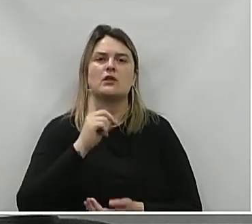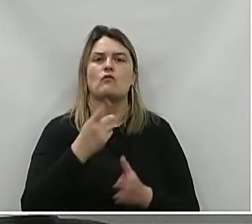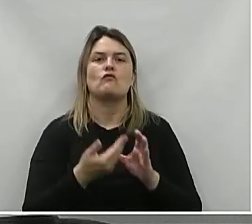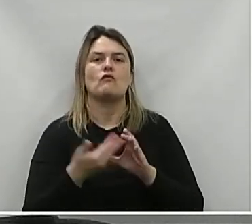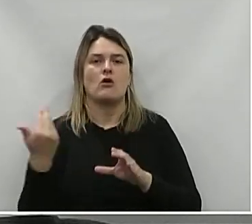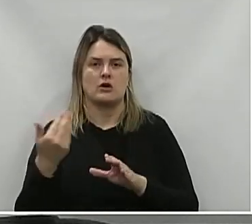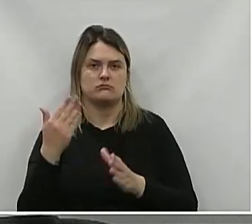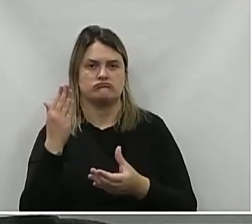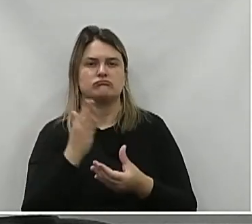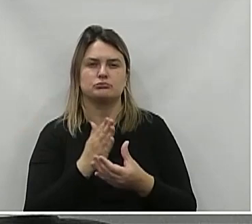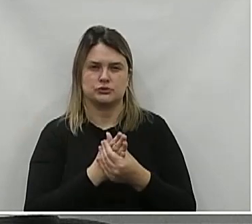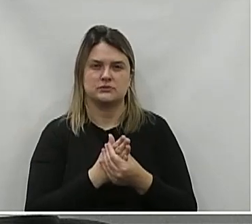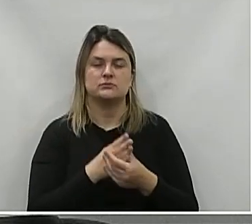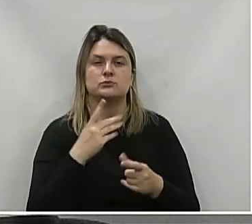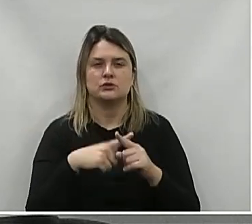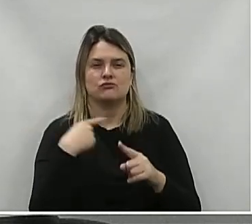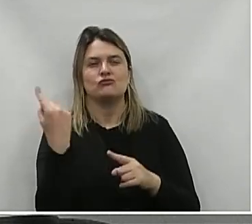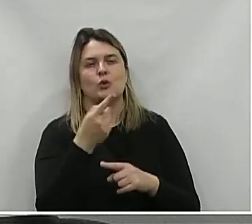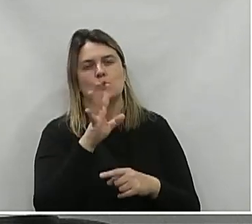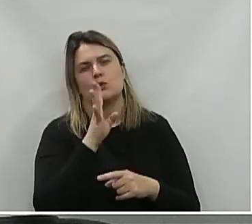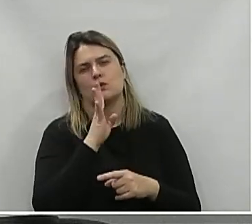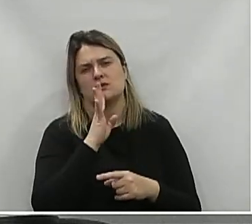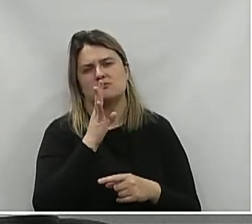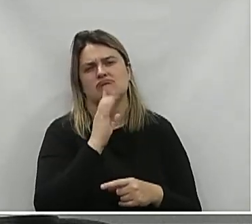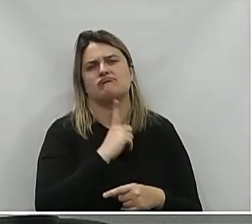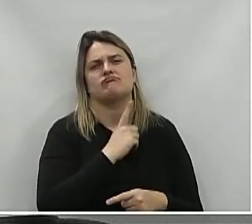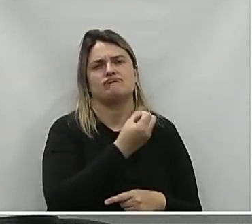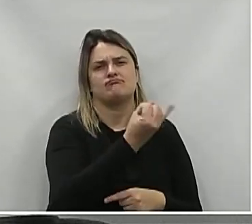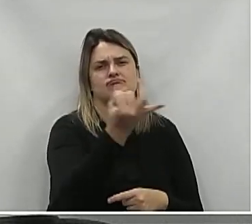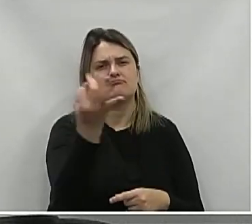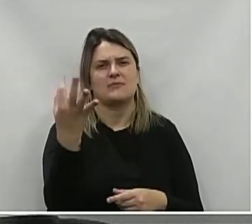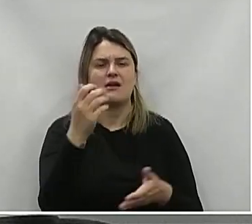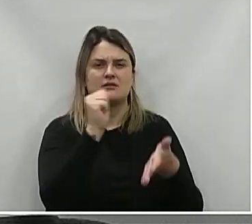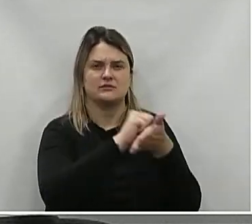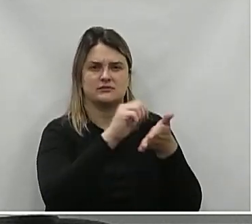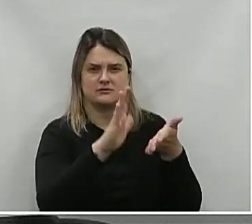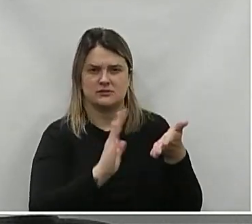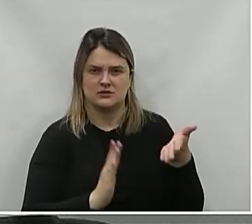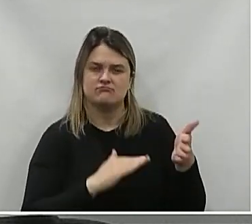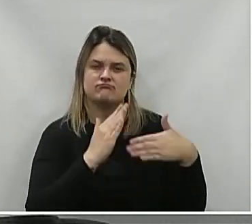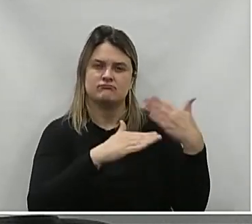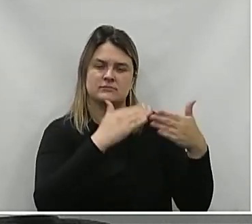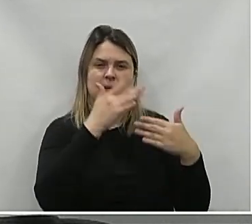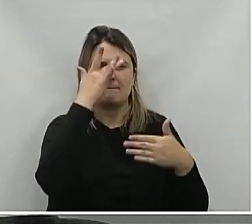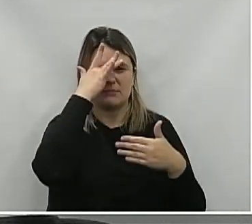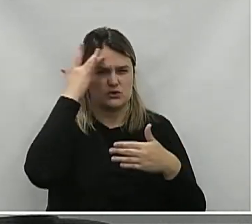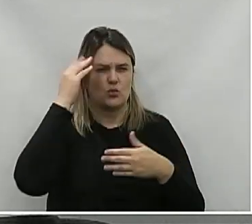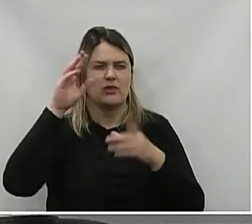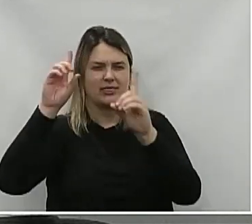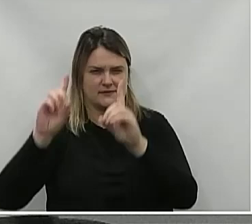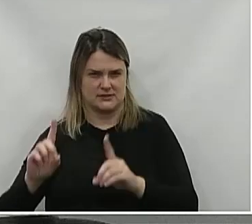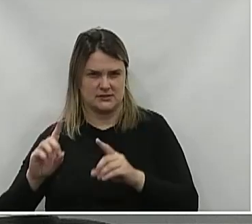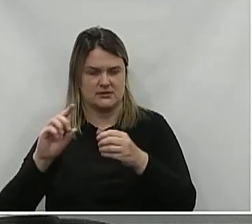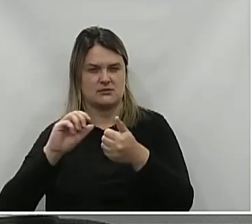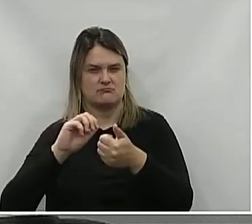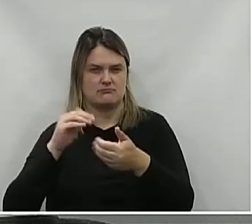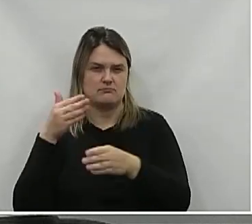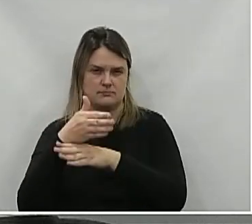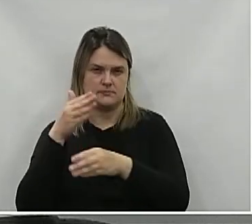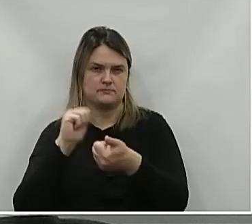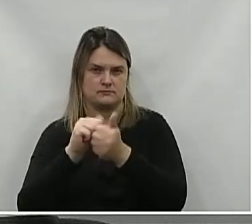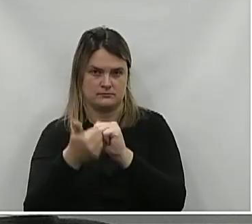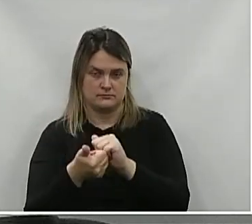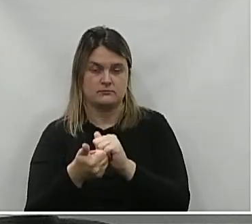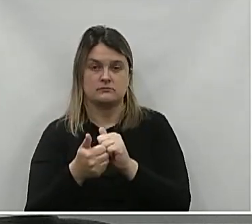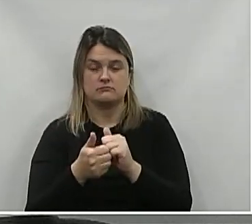fora desse processo, porque, afinal de contas, nós conhecemos aqui tantas atividades do paradesporto também realizadas. Não